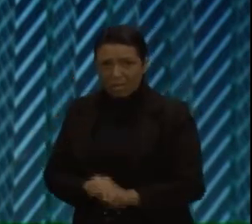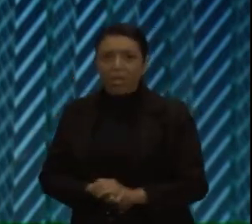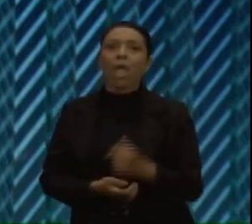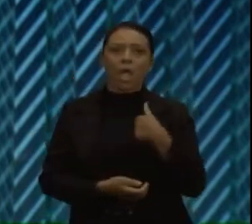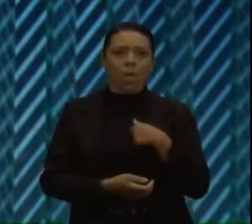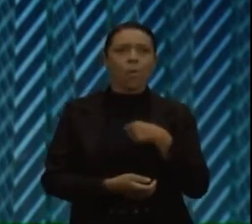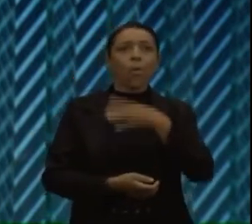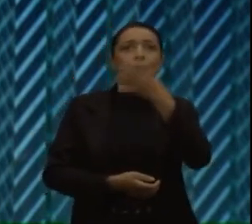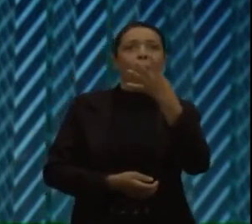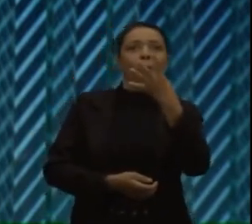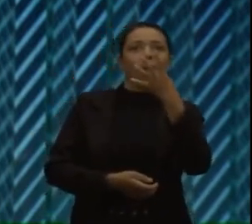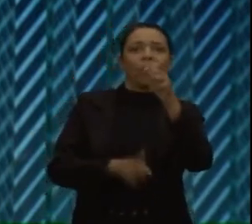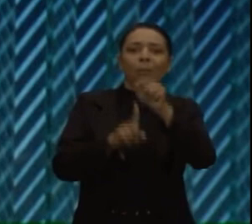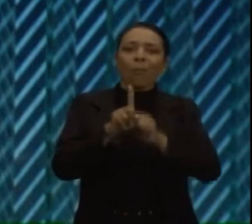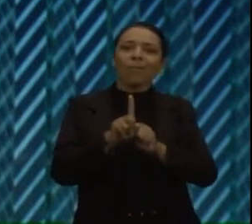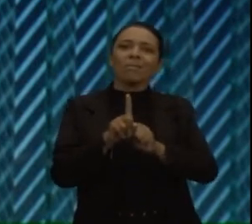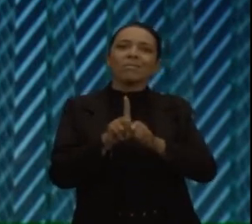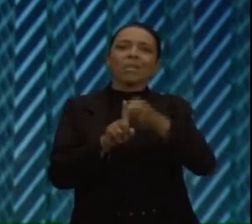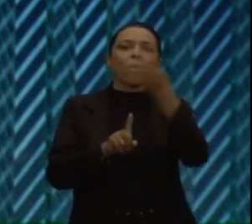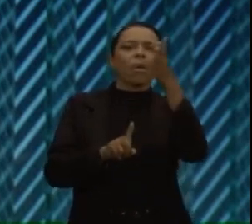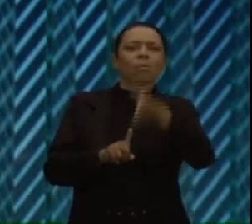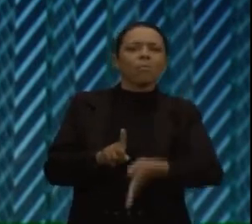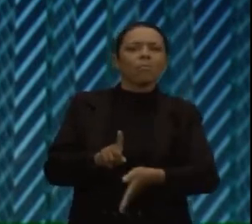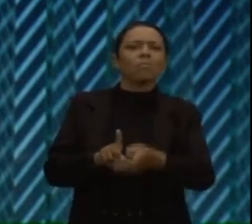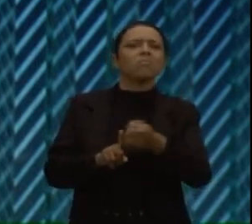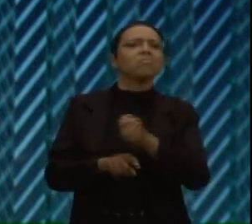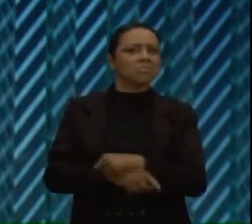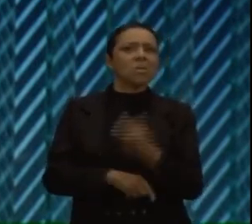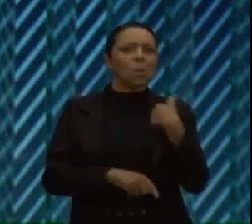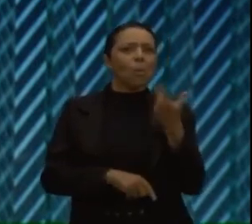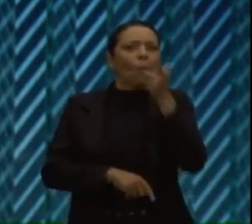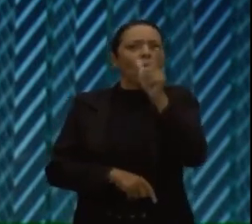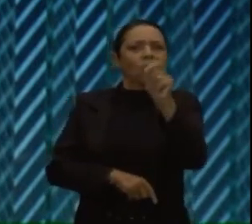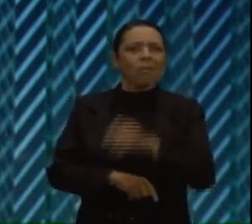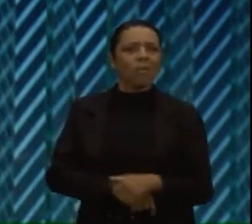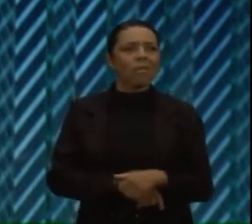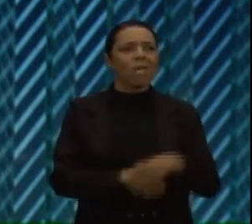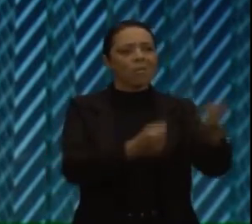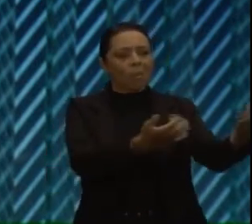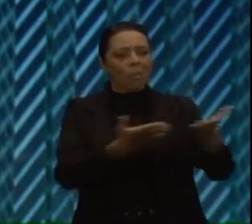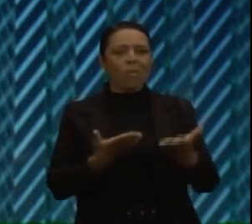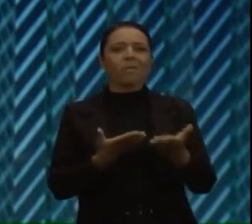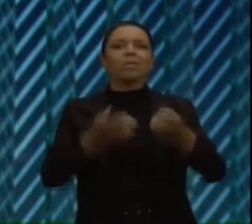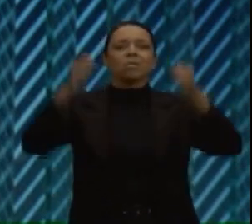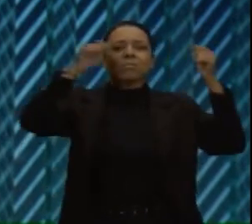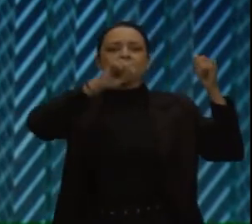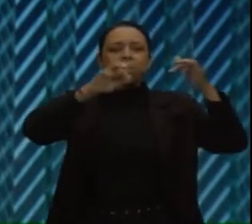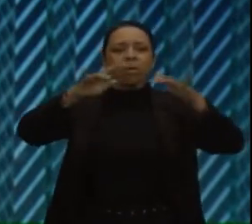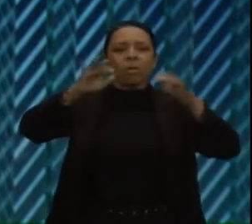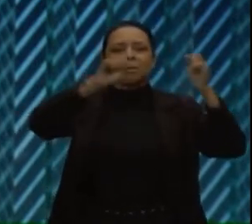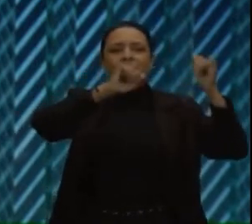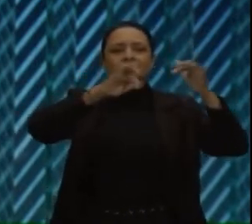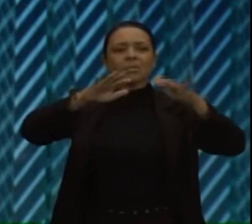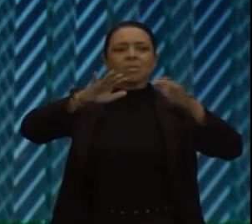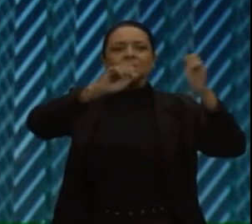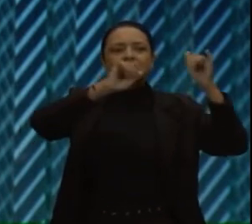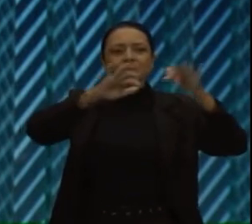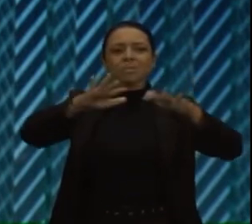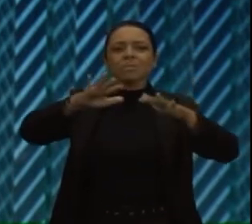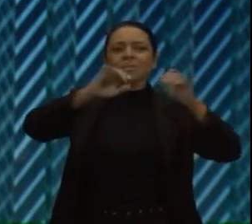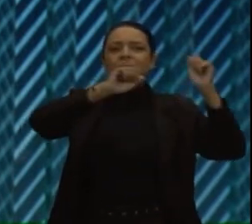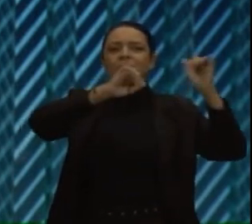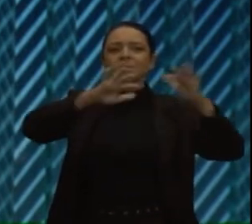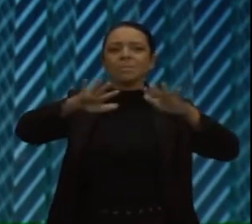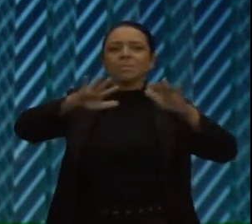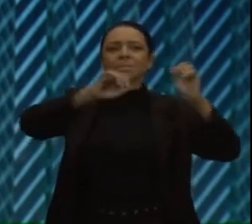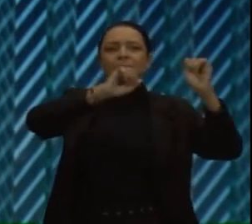elétricas para Campina Grande um centro de distribuição de ar condicionados que participei ativamente destravando o imóvel da IC gerando 10.000 empregos peço a você